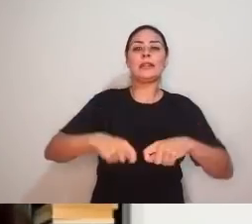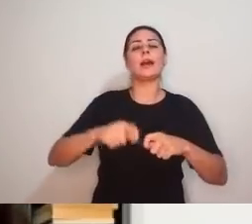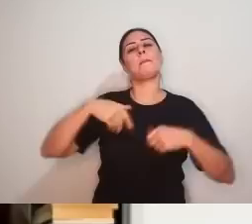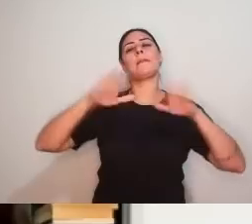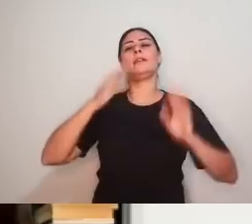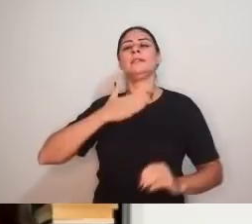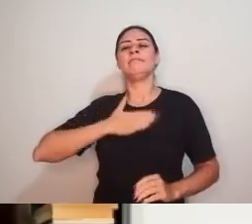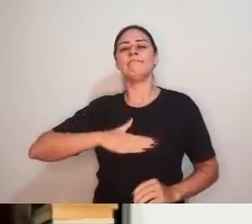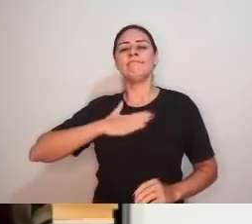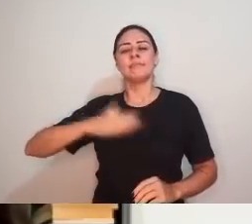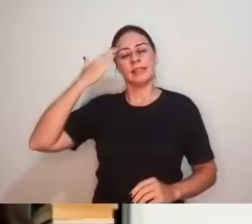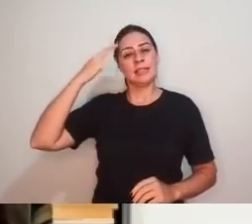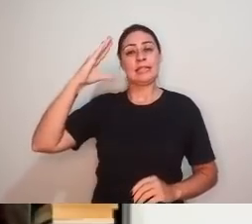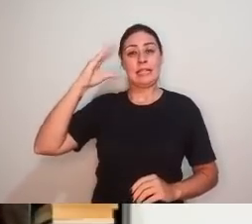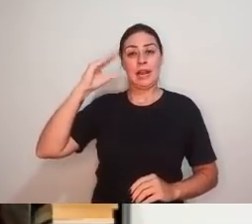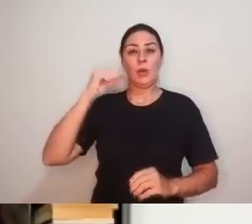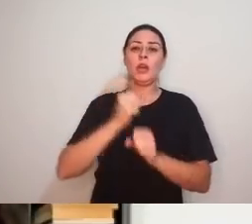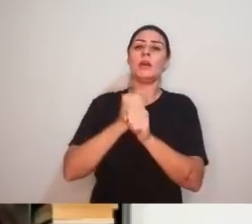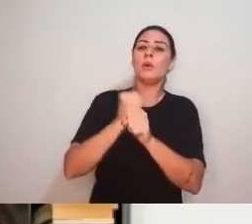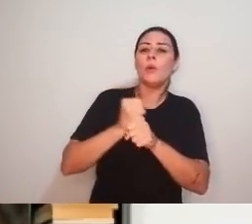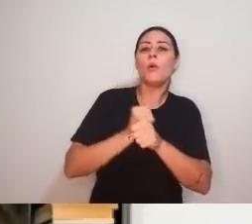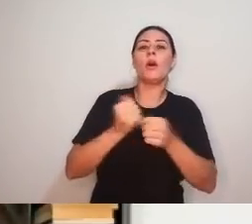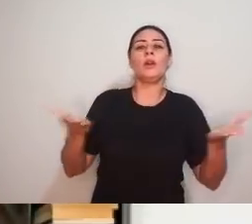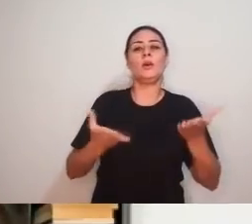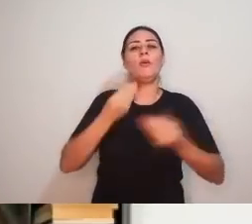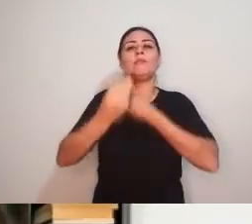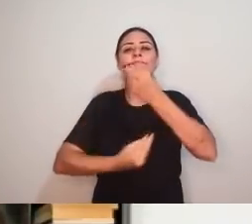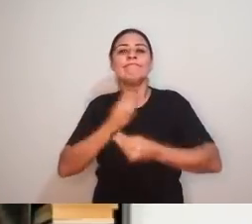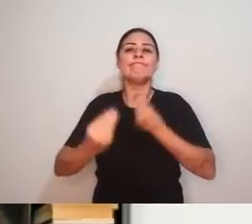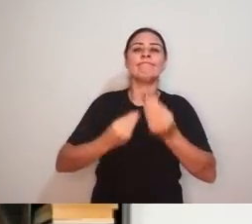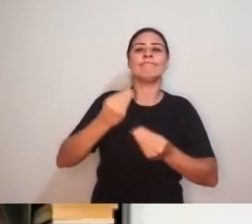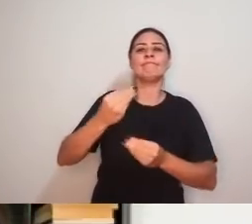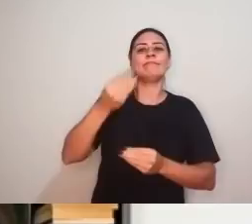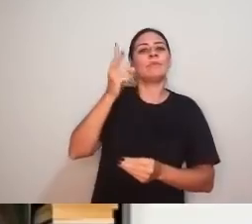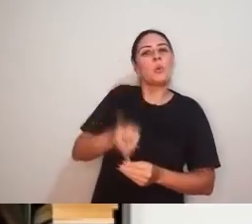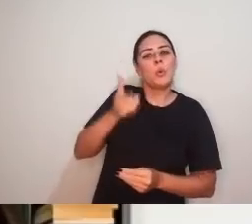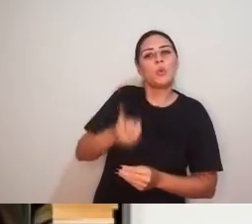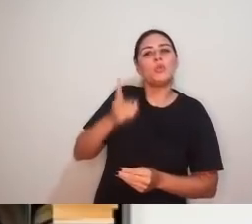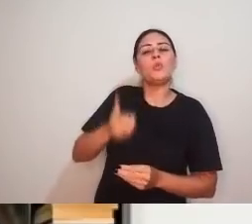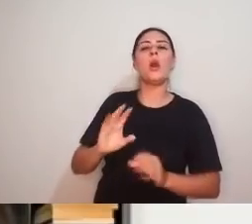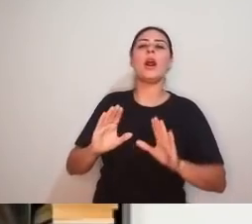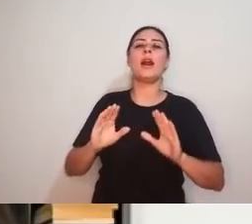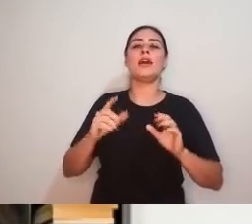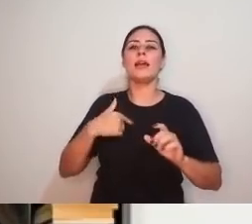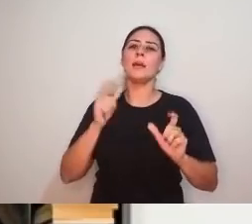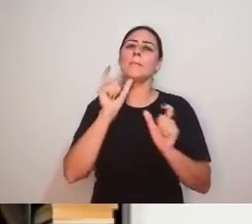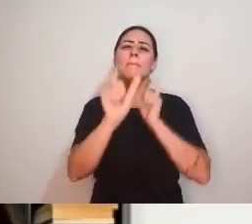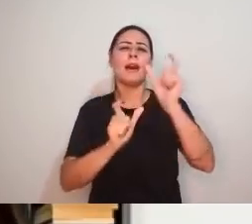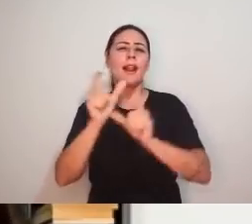que tenhamos aí mais tranquilidade para um ano letivo, que a gente não sabe como que vai permanecer, se